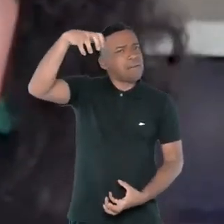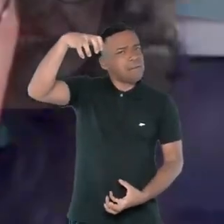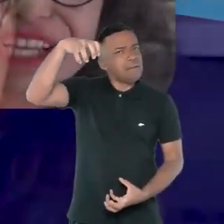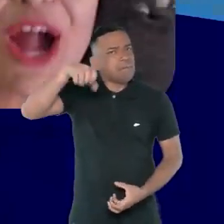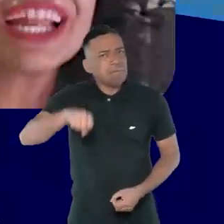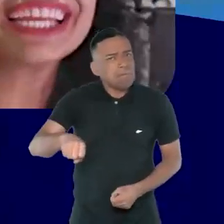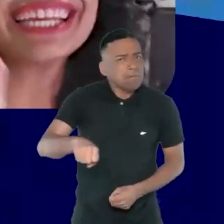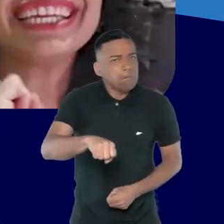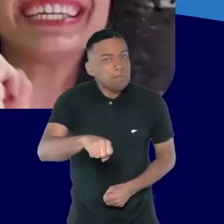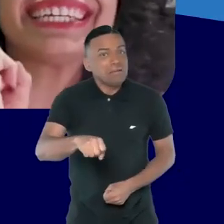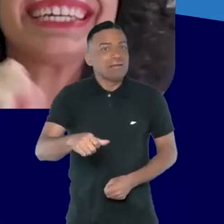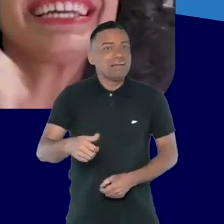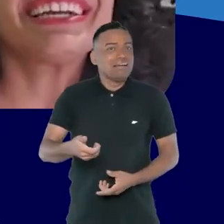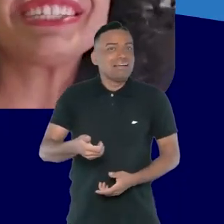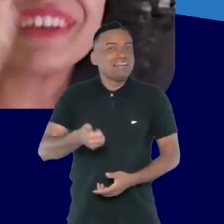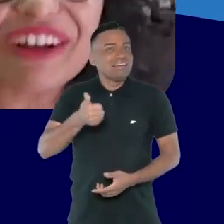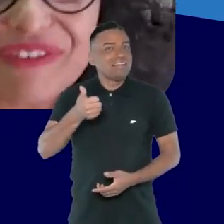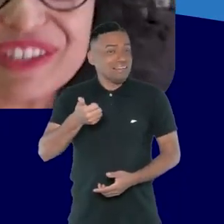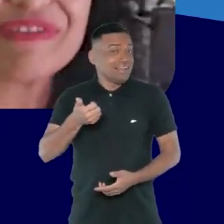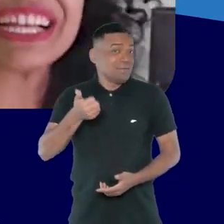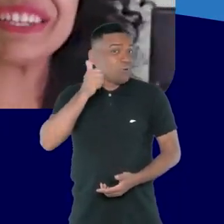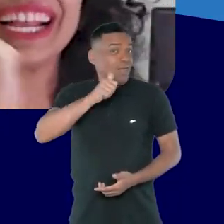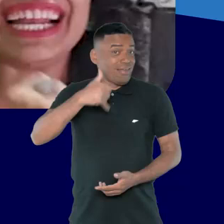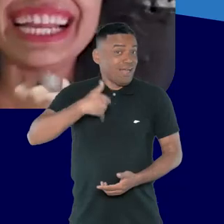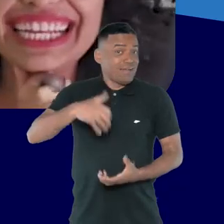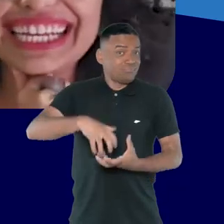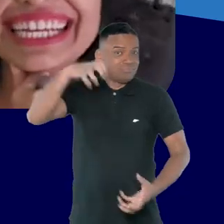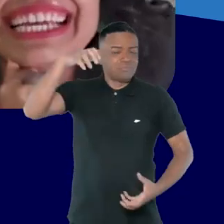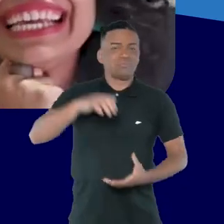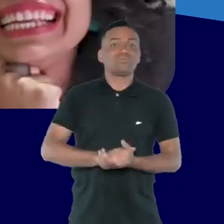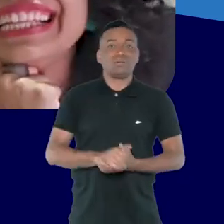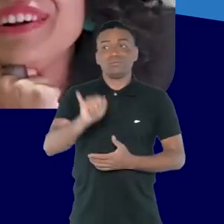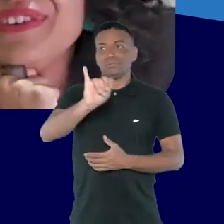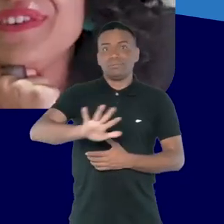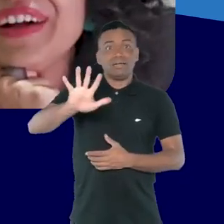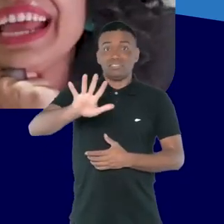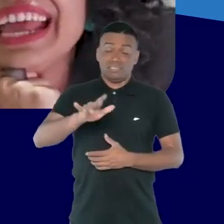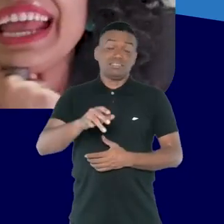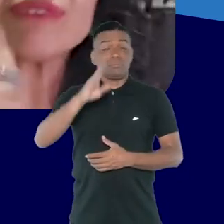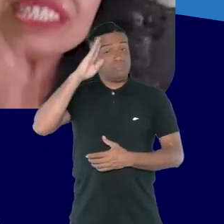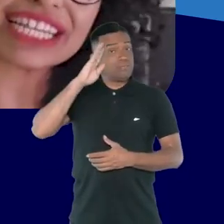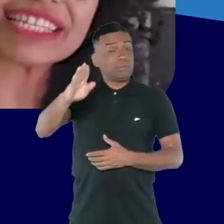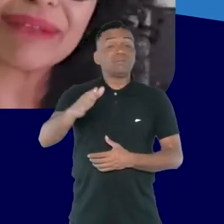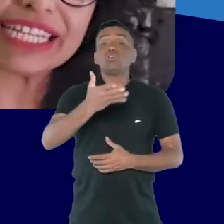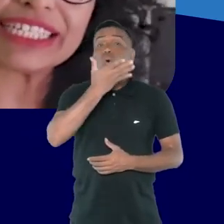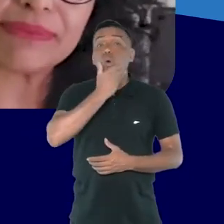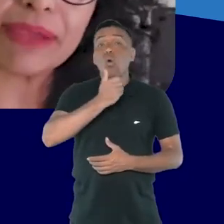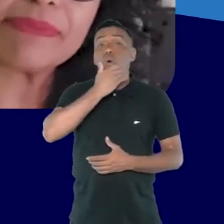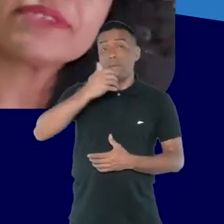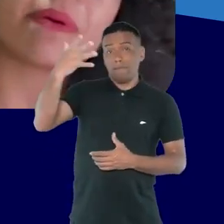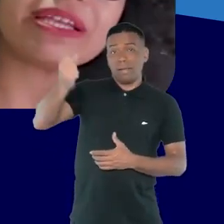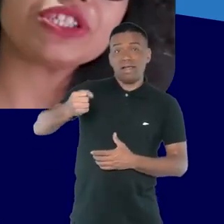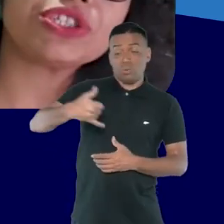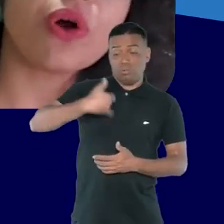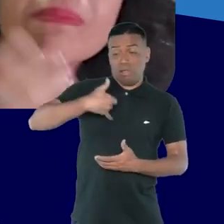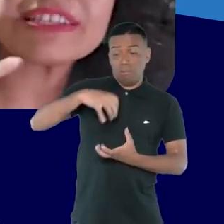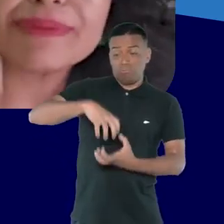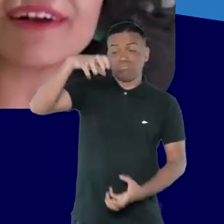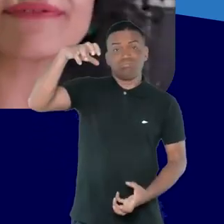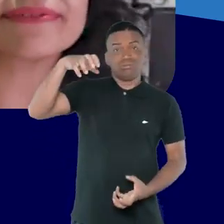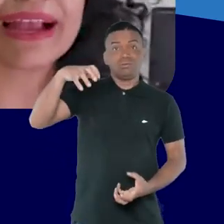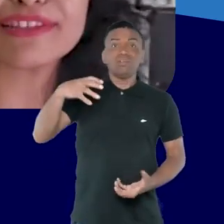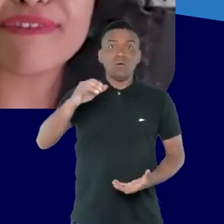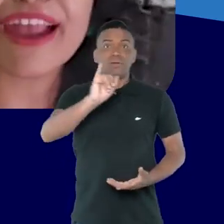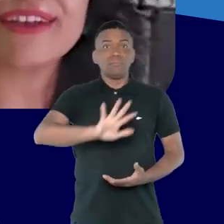mas eu esperava uma senhorinha, eu esperava uma pessoa mais velha. Então, eu tinha essa imagem também, principalmente de